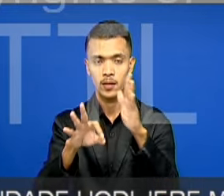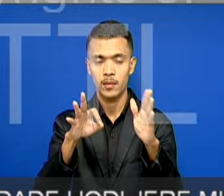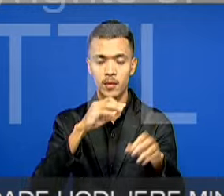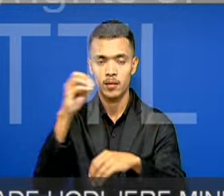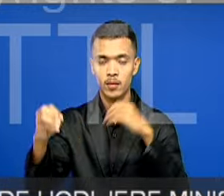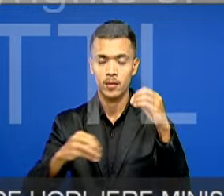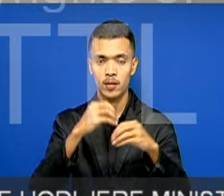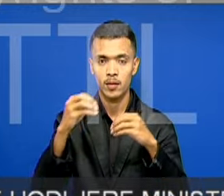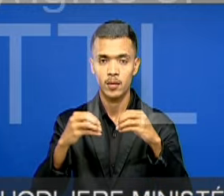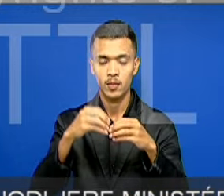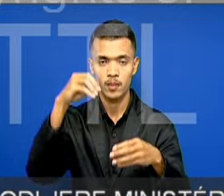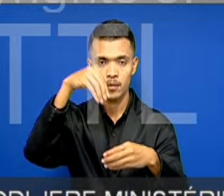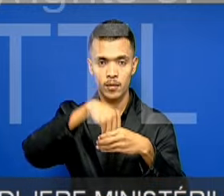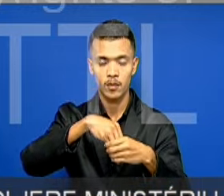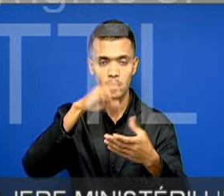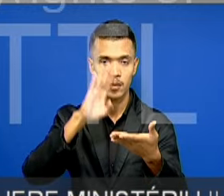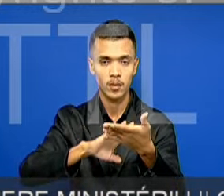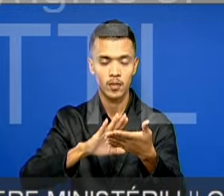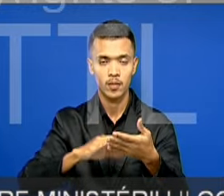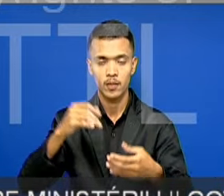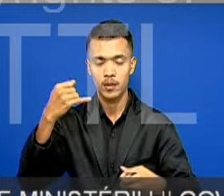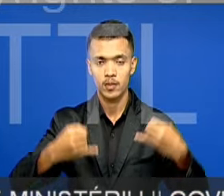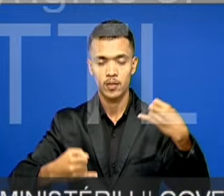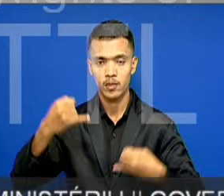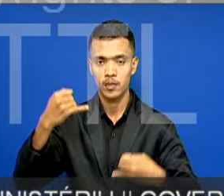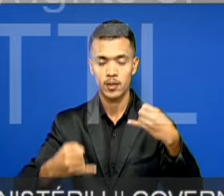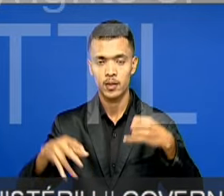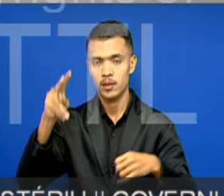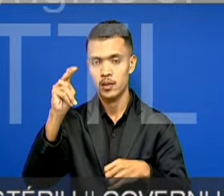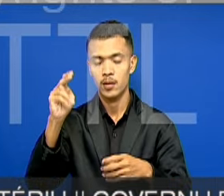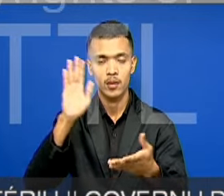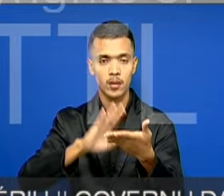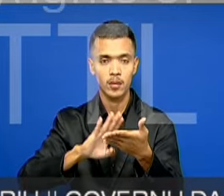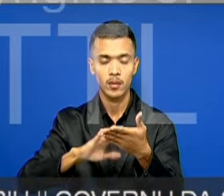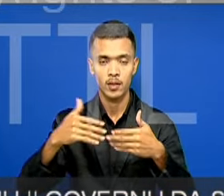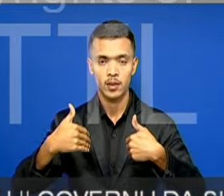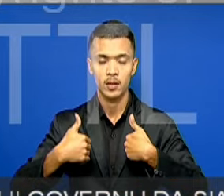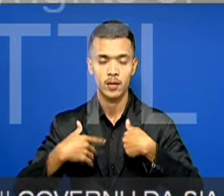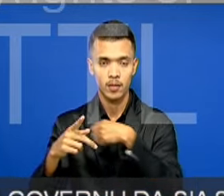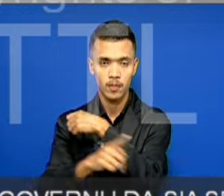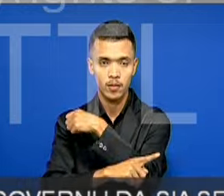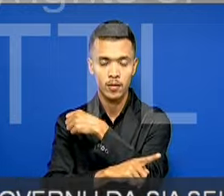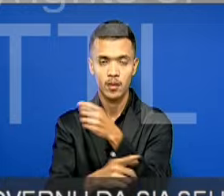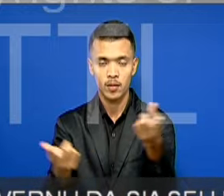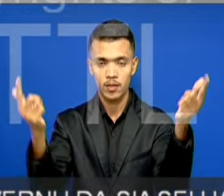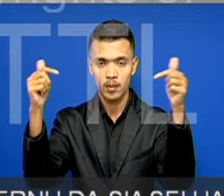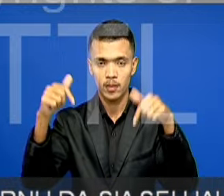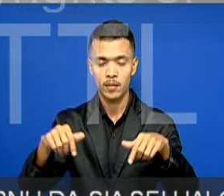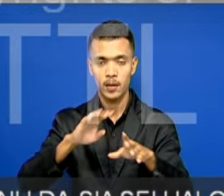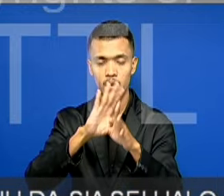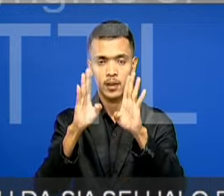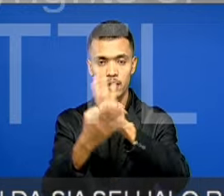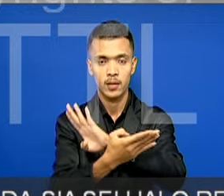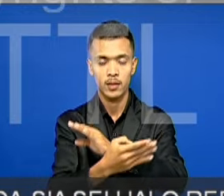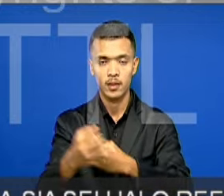ba bolsa estudos ba setor justiça nia. Ba ba escola em Portugal para atila mai. Atu sai juiz, atu sai